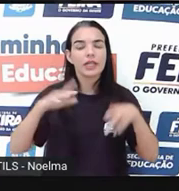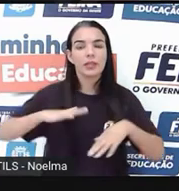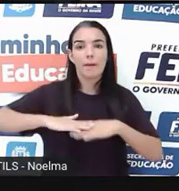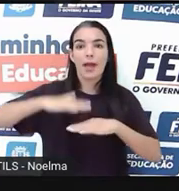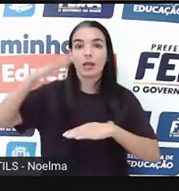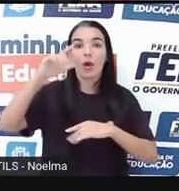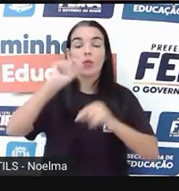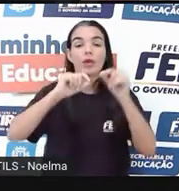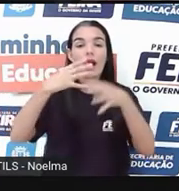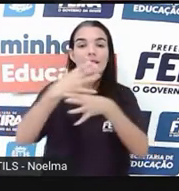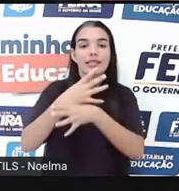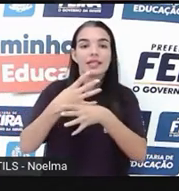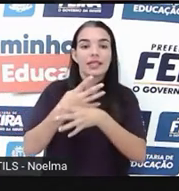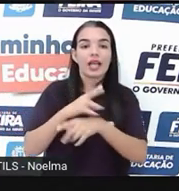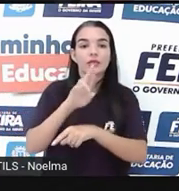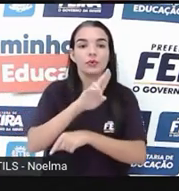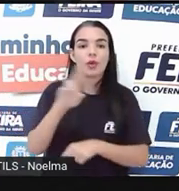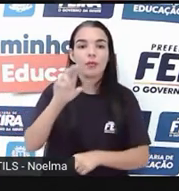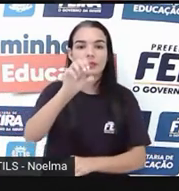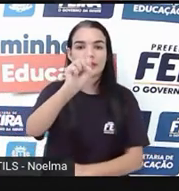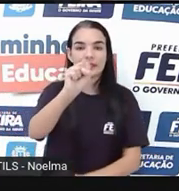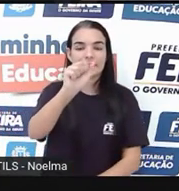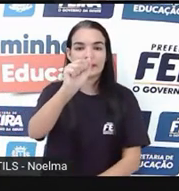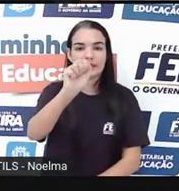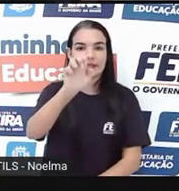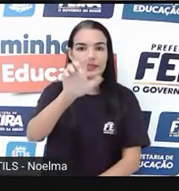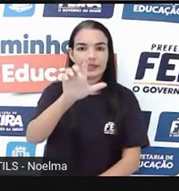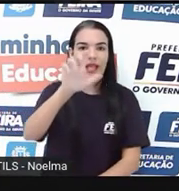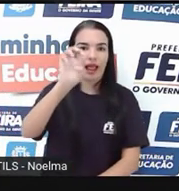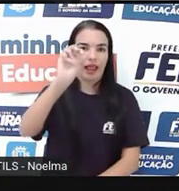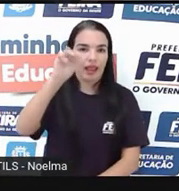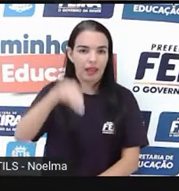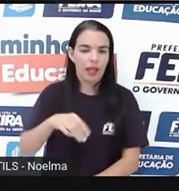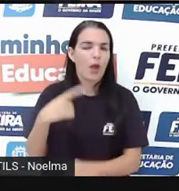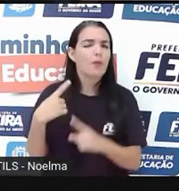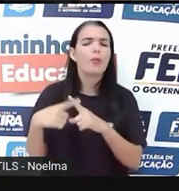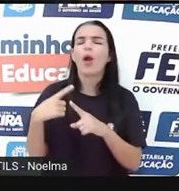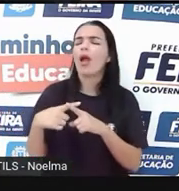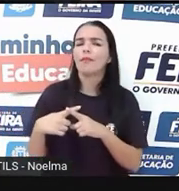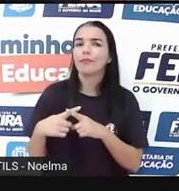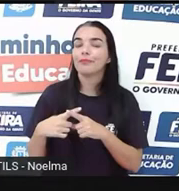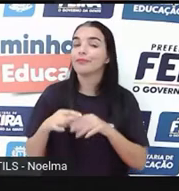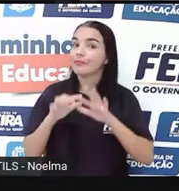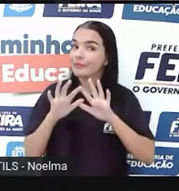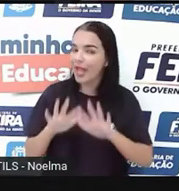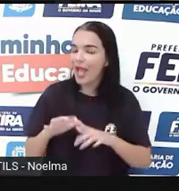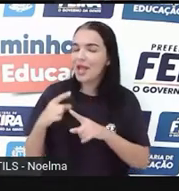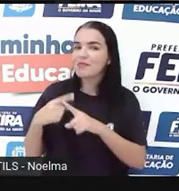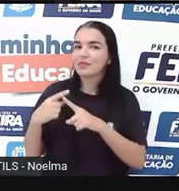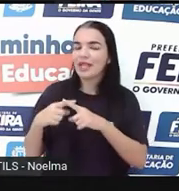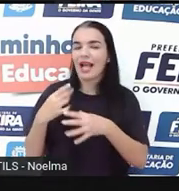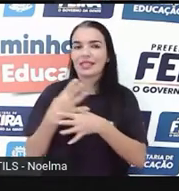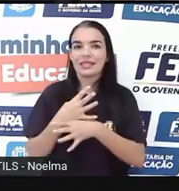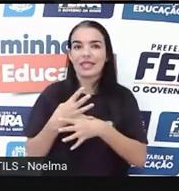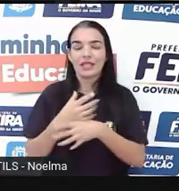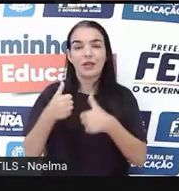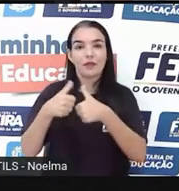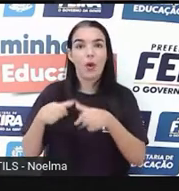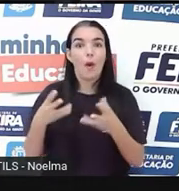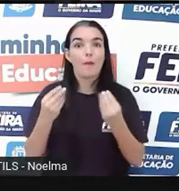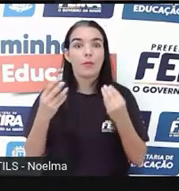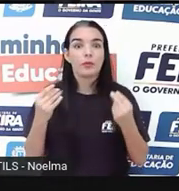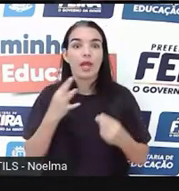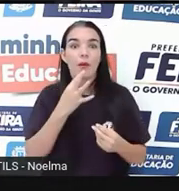do Salem. Justamente por quê? Porque é uma cidade que ficou muito conhecida